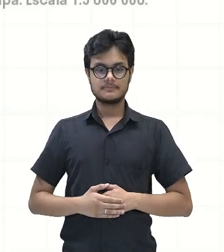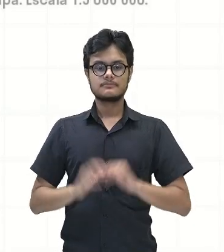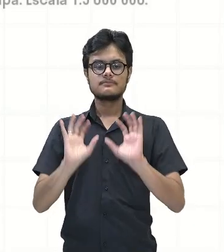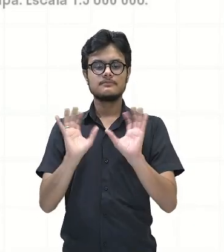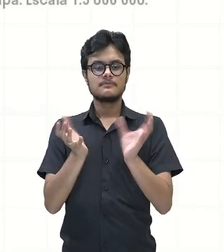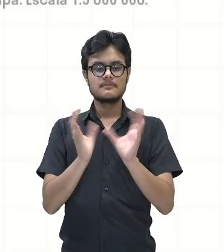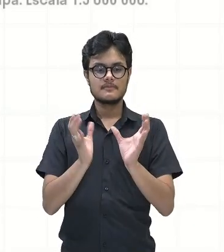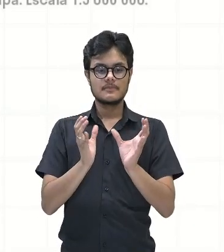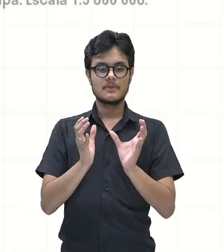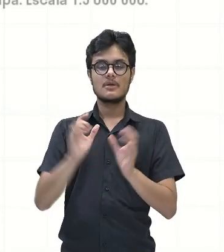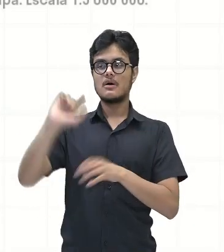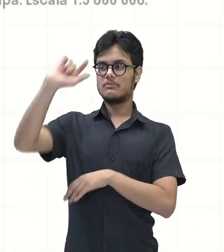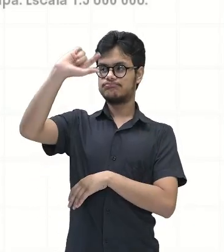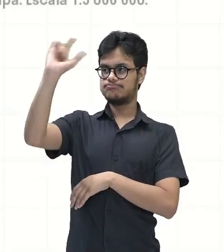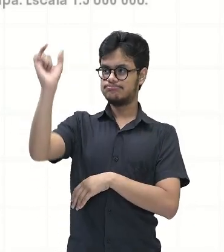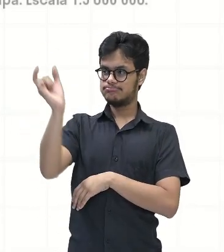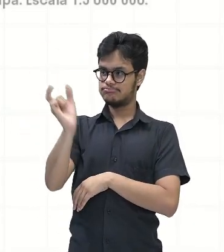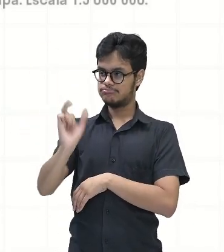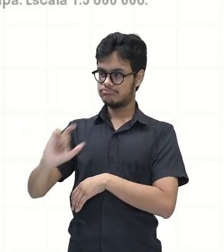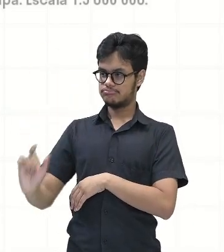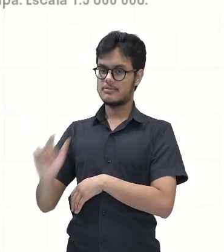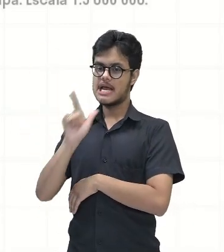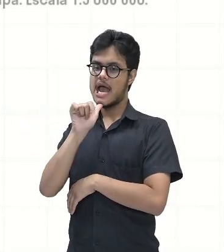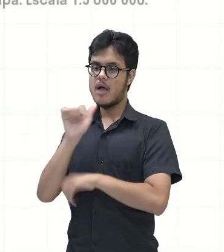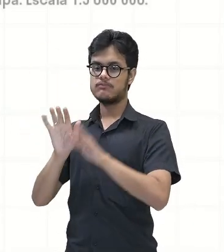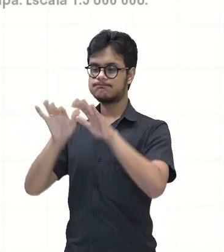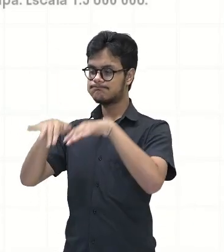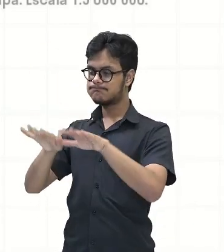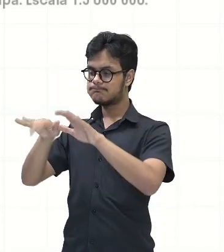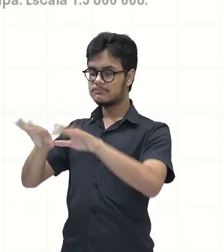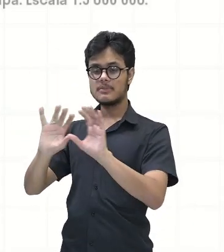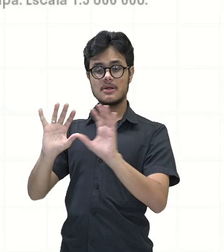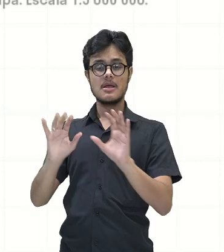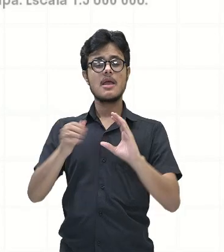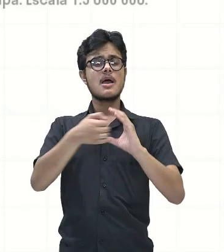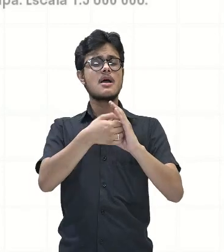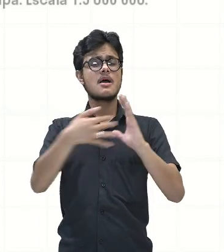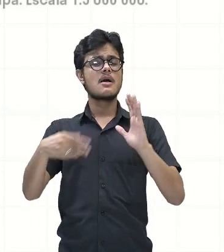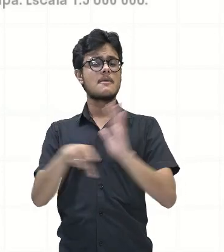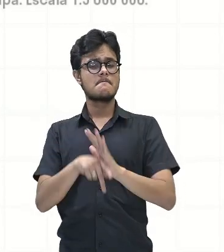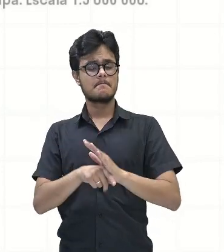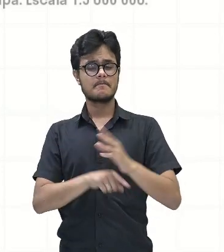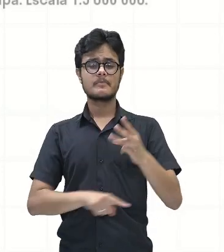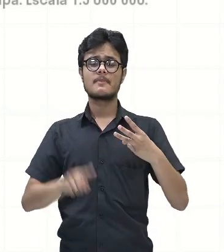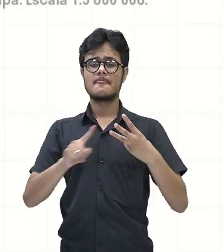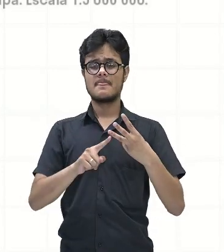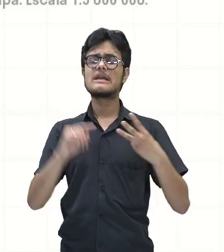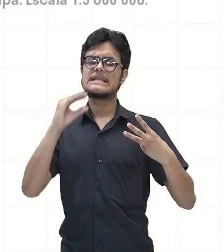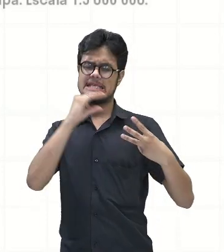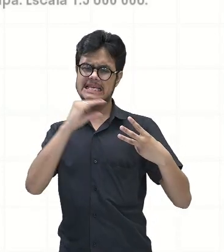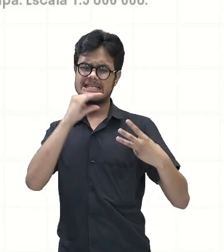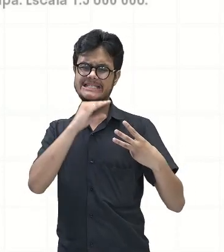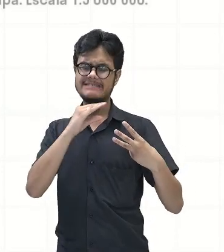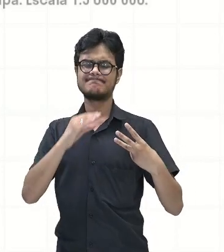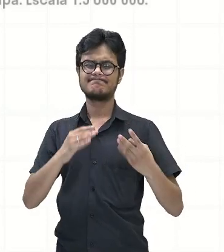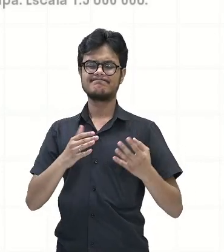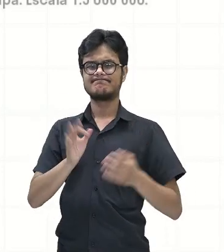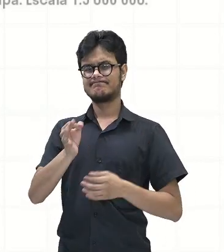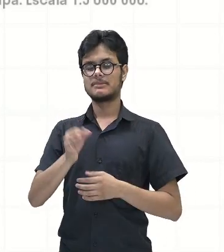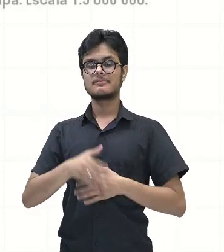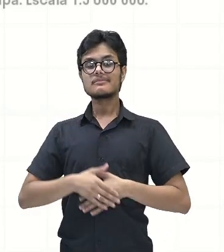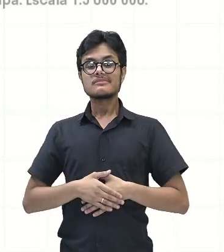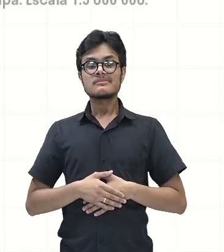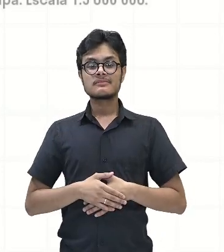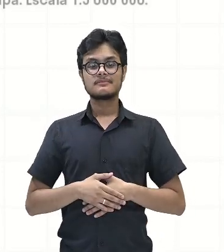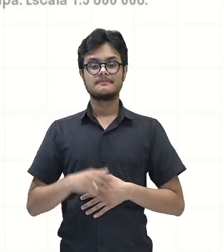clima litorâneo, tá bem? Então tem característica de ser um clima também quente e úmido. E nós temos